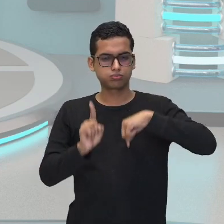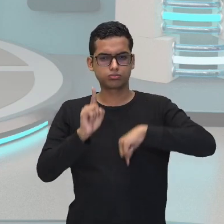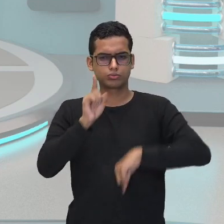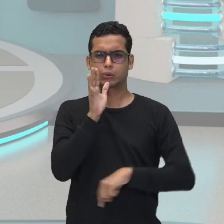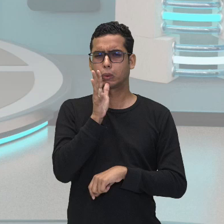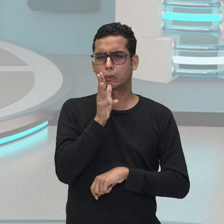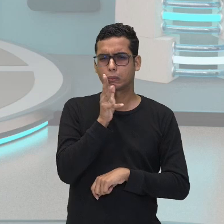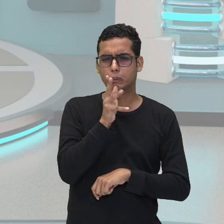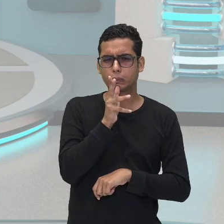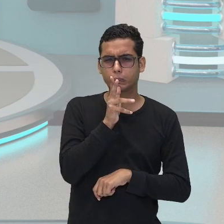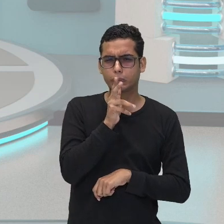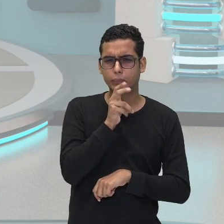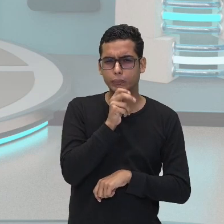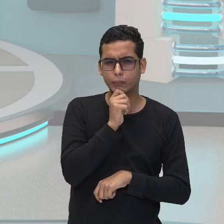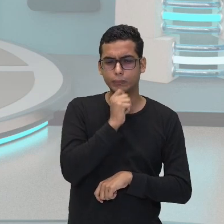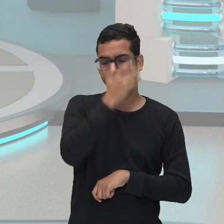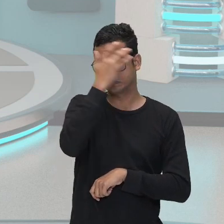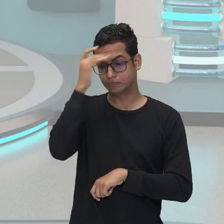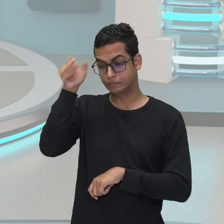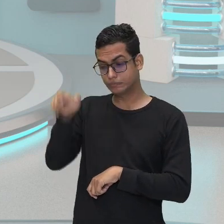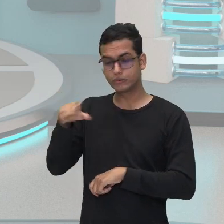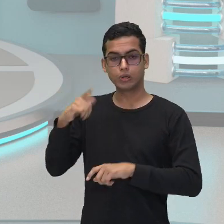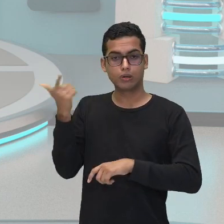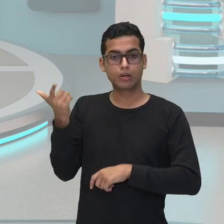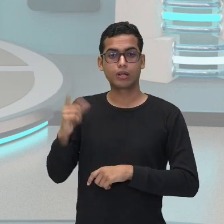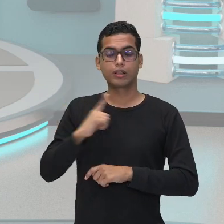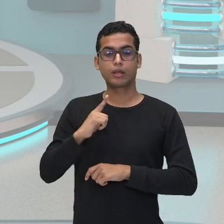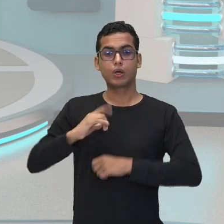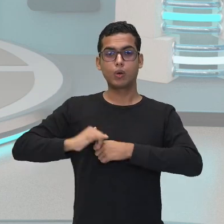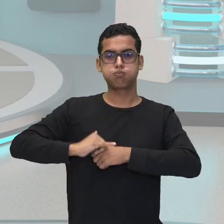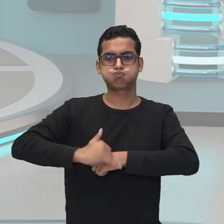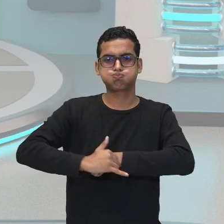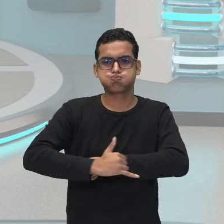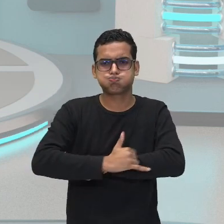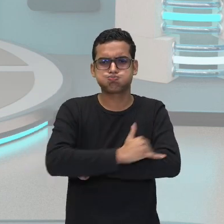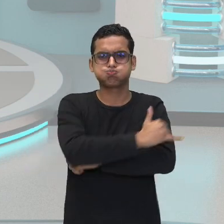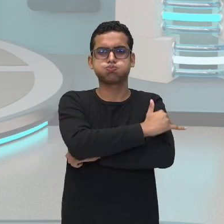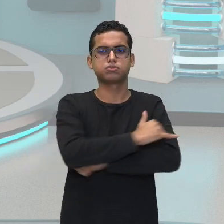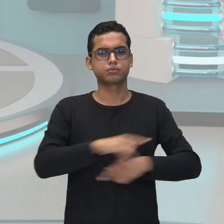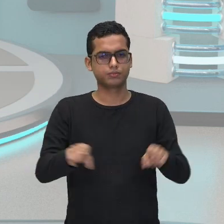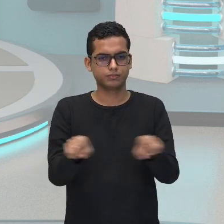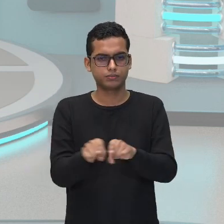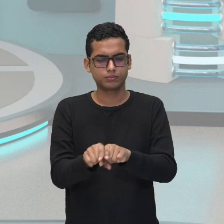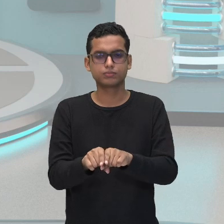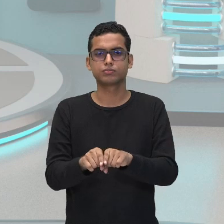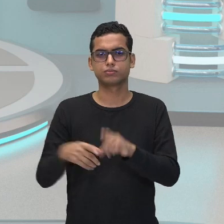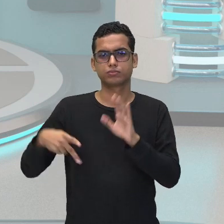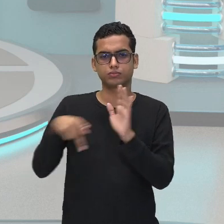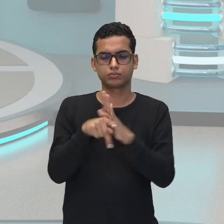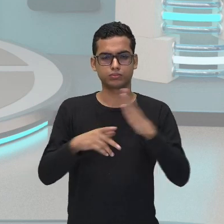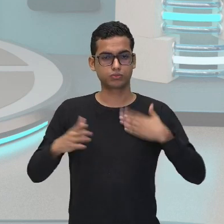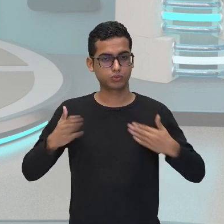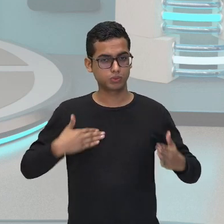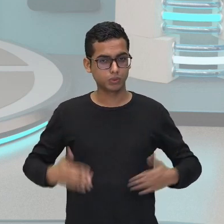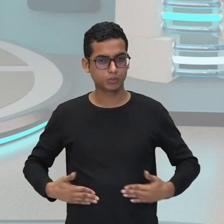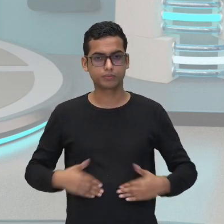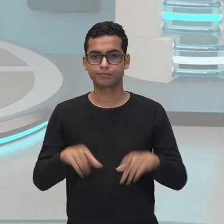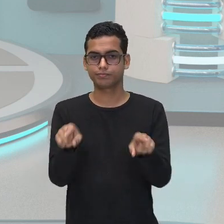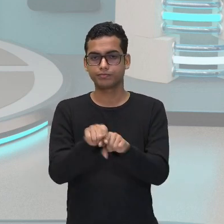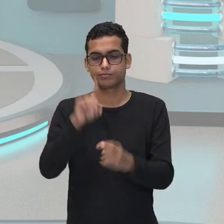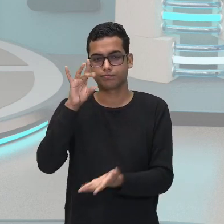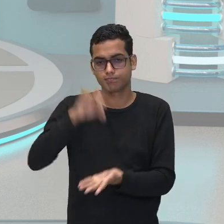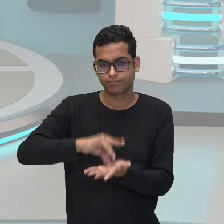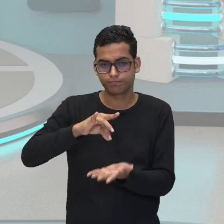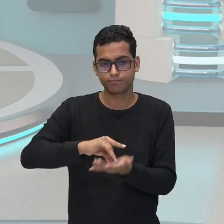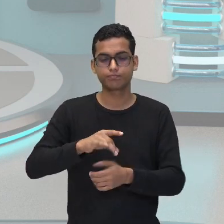esse indivíduo ganhe peso, né? Aumente o seu percentual de gordura, o que é uma situação nociva,